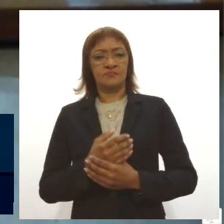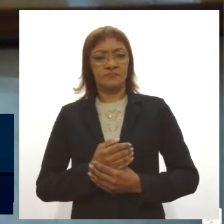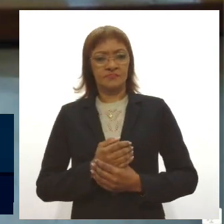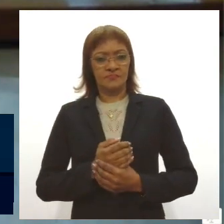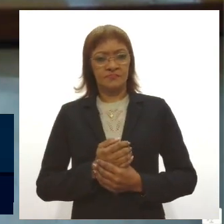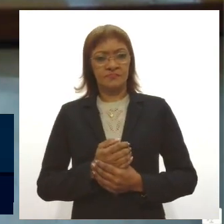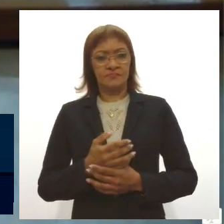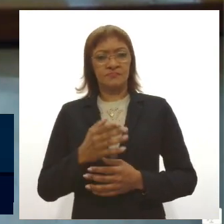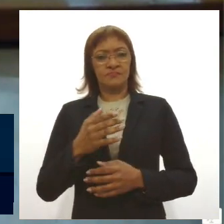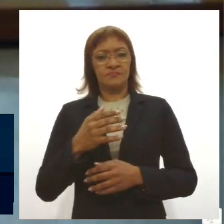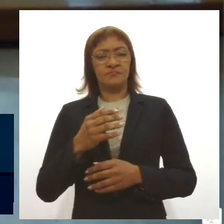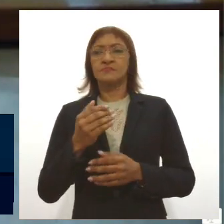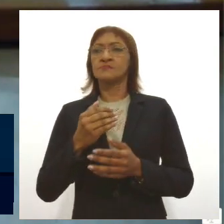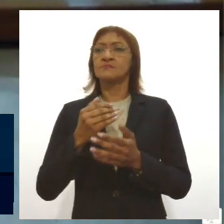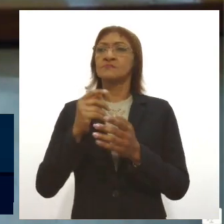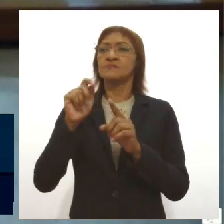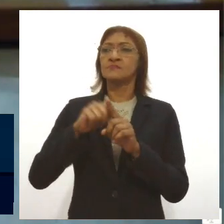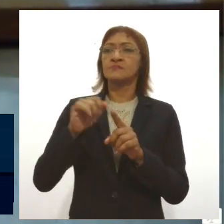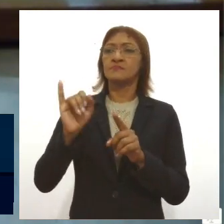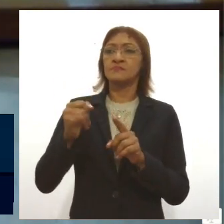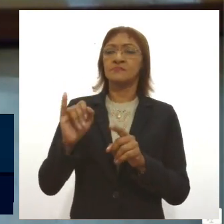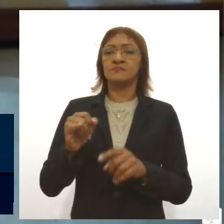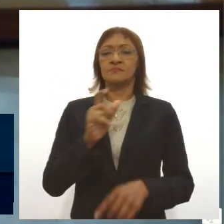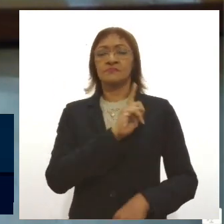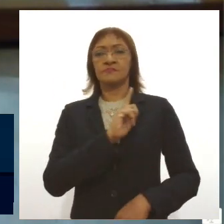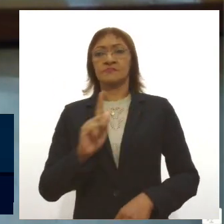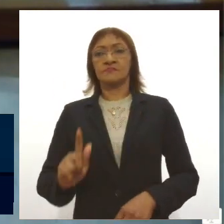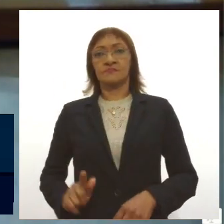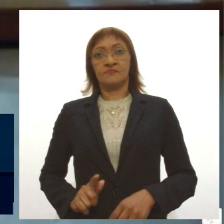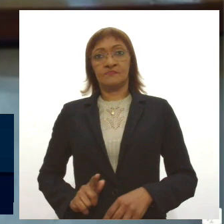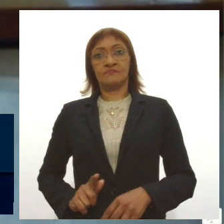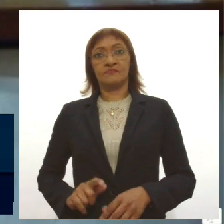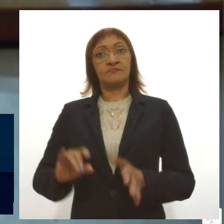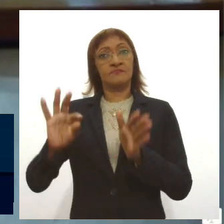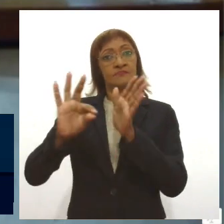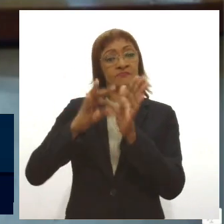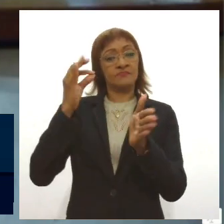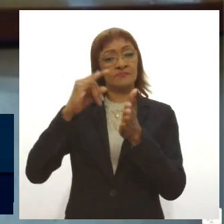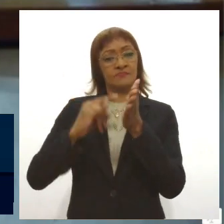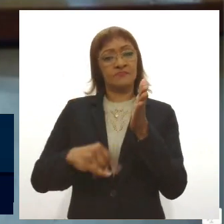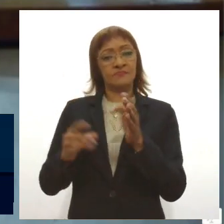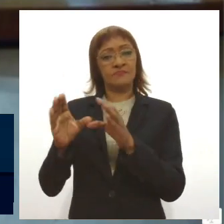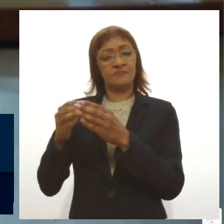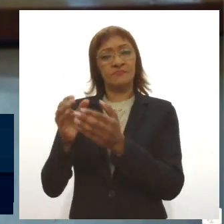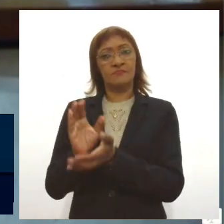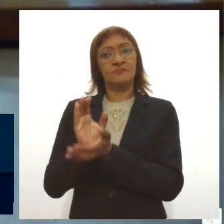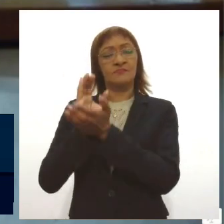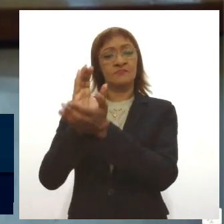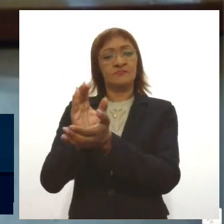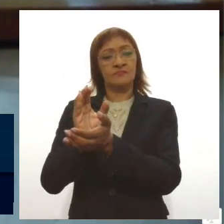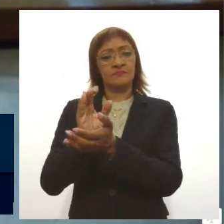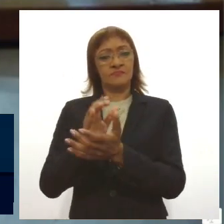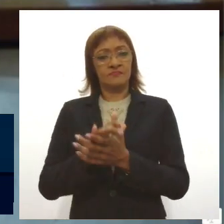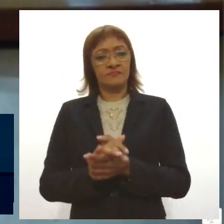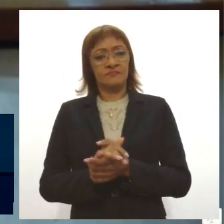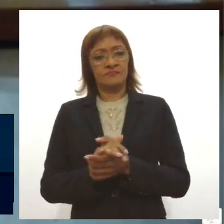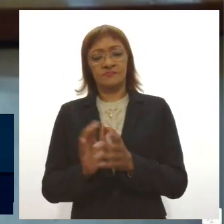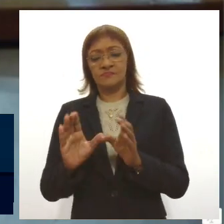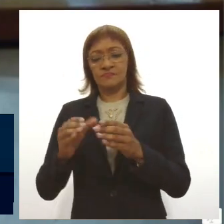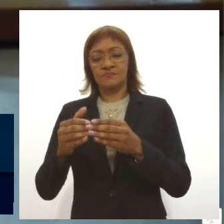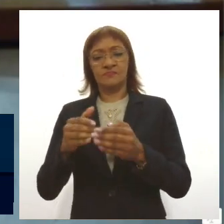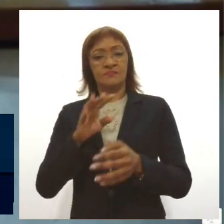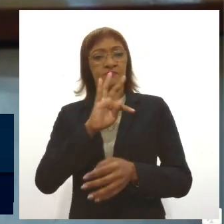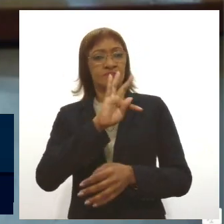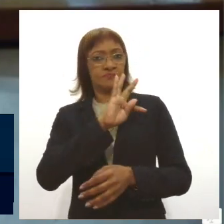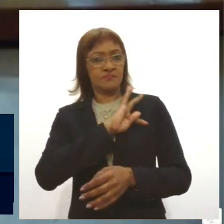Provavelmente, no início do próximo ano, o governador do Estado deve estar instalando esse conselho. E, mais recentemente, nós constituímos uma comissão técnica formada